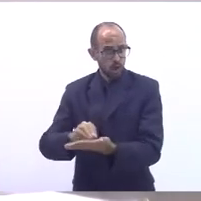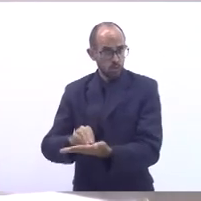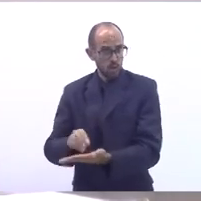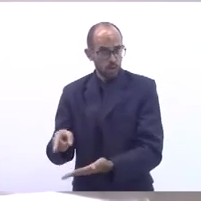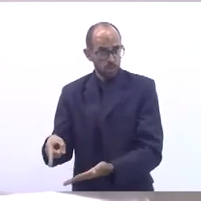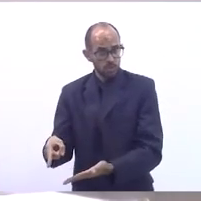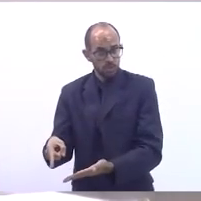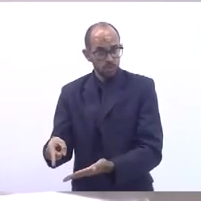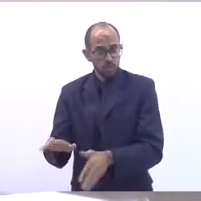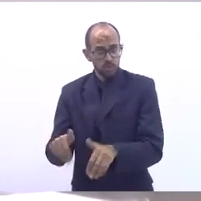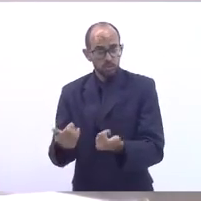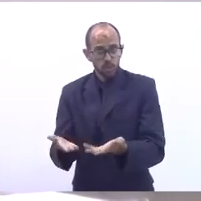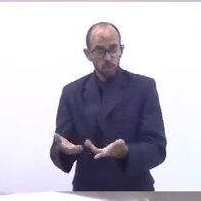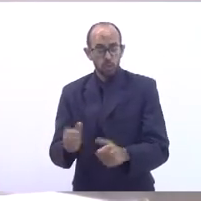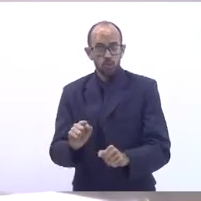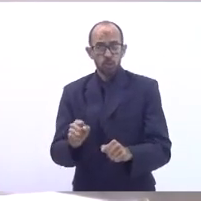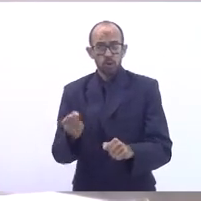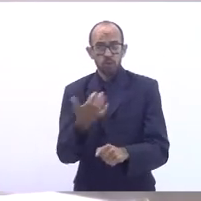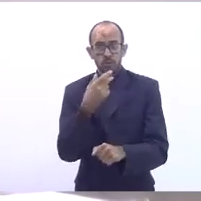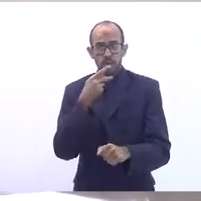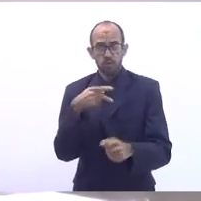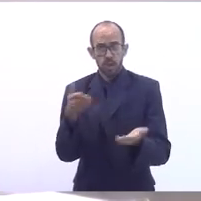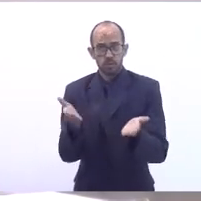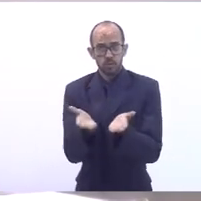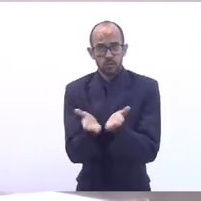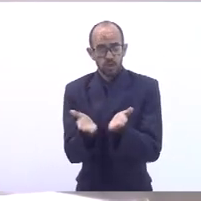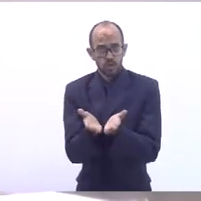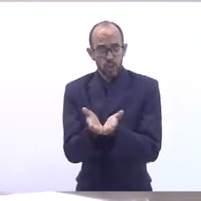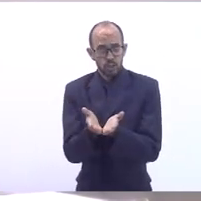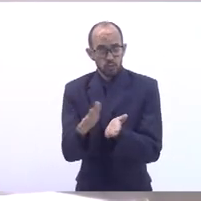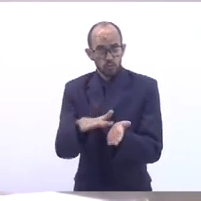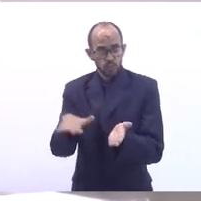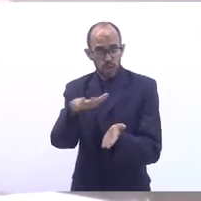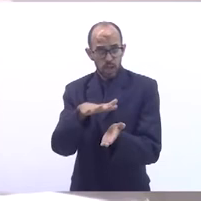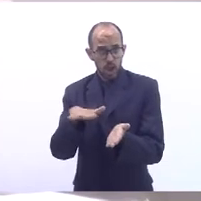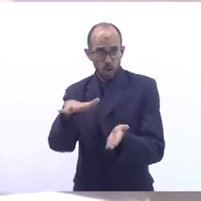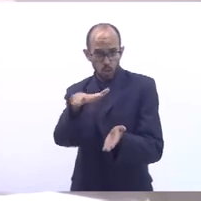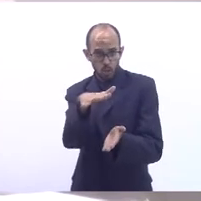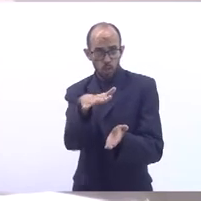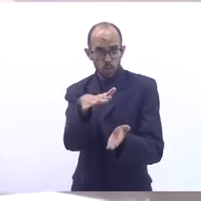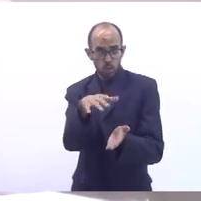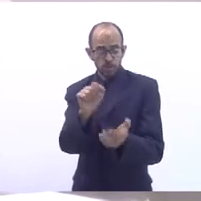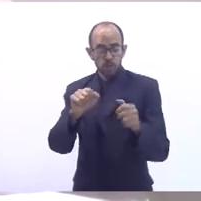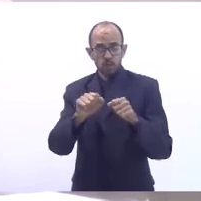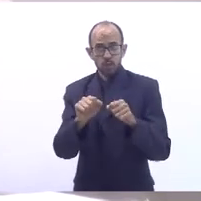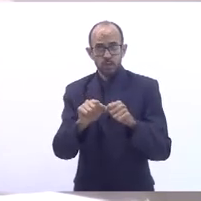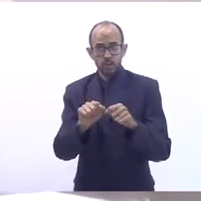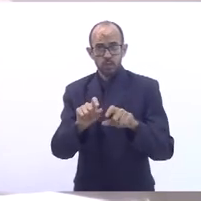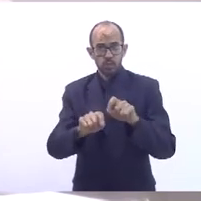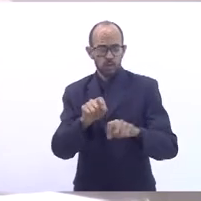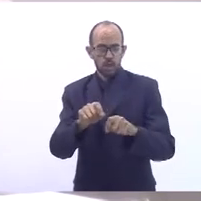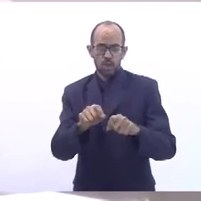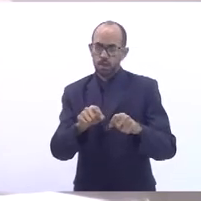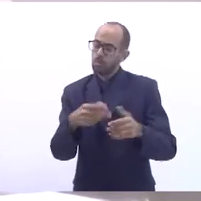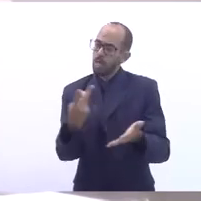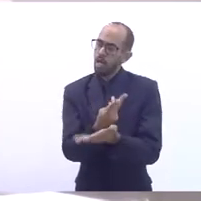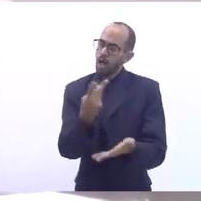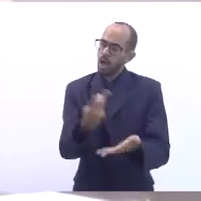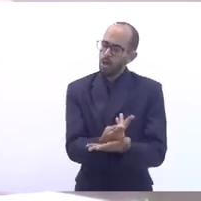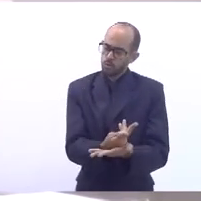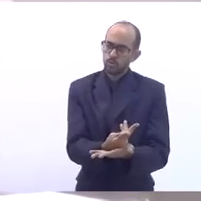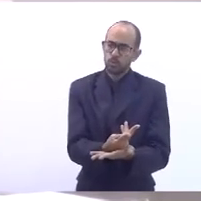Então quando você trata por exemplo de evangélicos como se fosse uma coisa só você tá cometendo o primeiro mais just bom